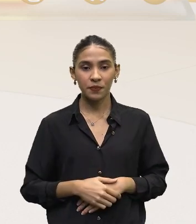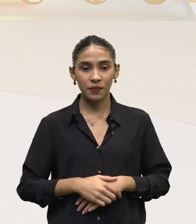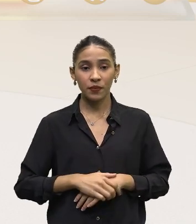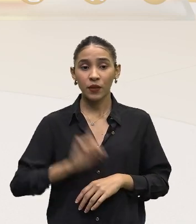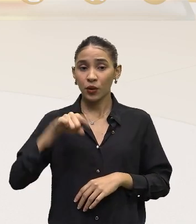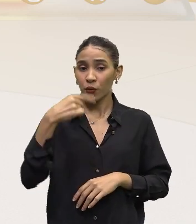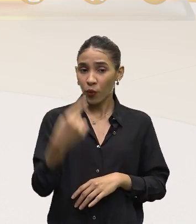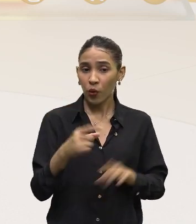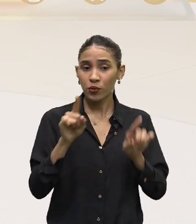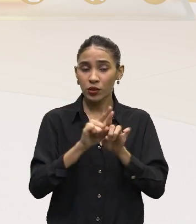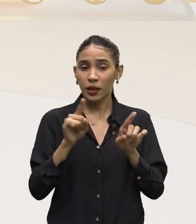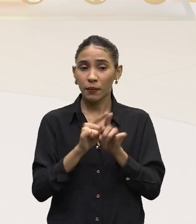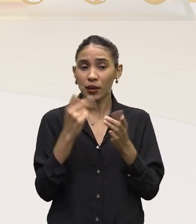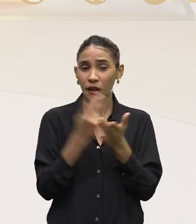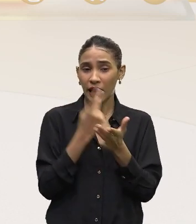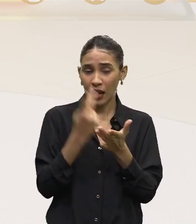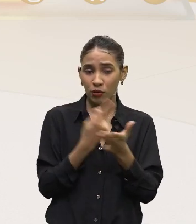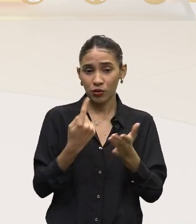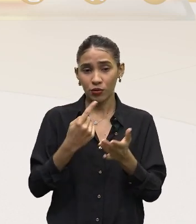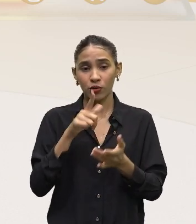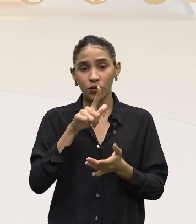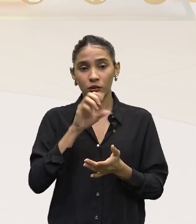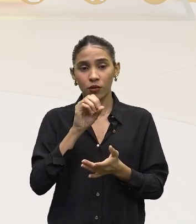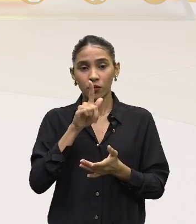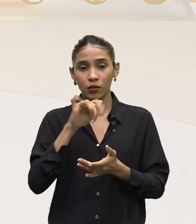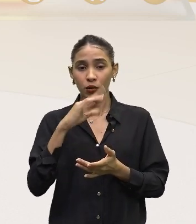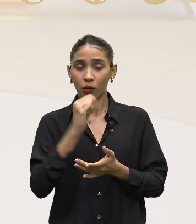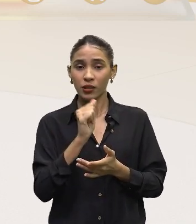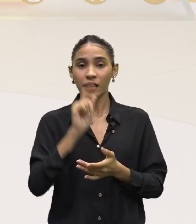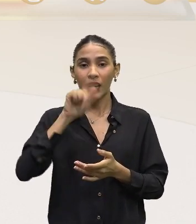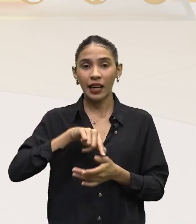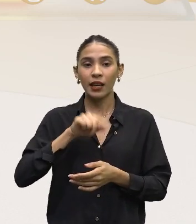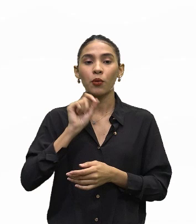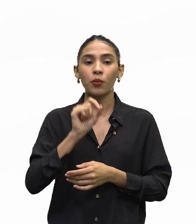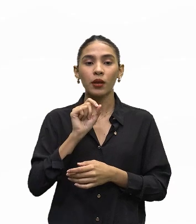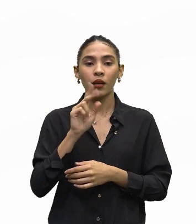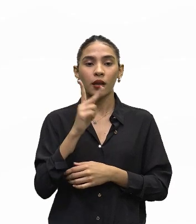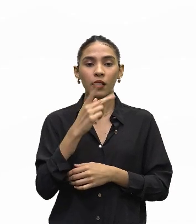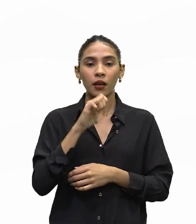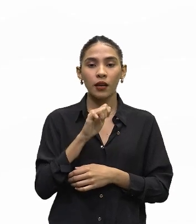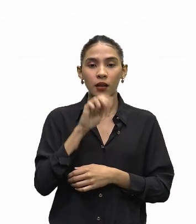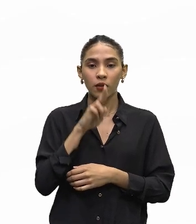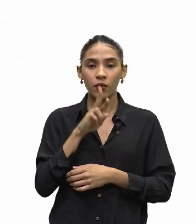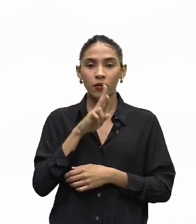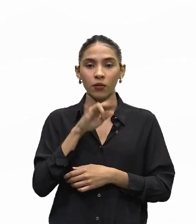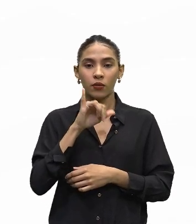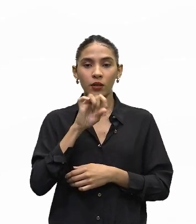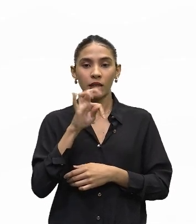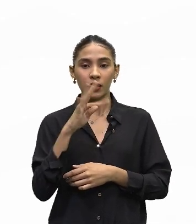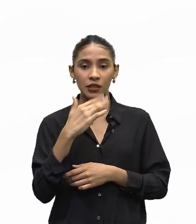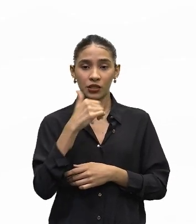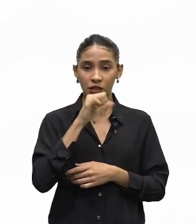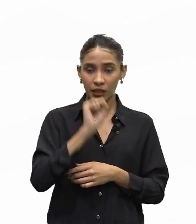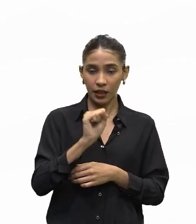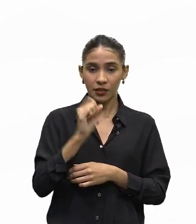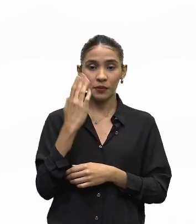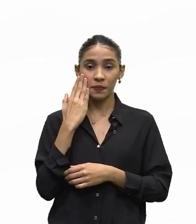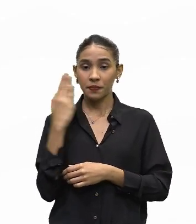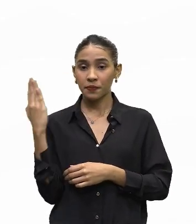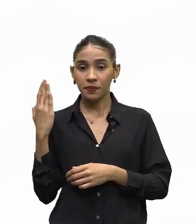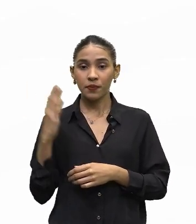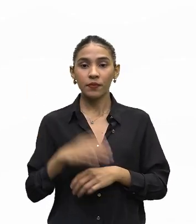os outros equívocos de lógica que a gente tem são as heurísticas. Vamos ver o que são. As heurísticas